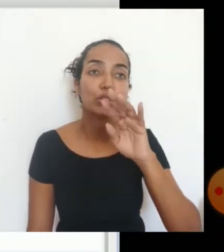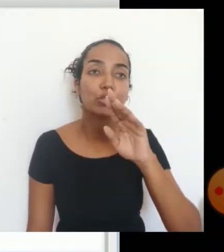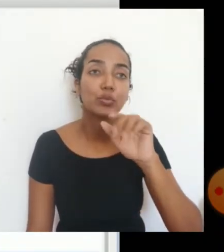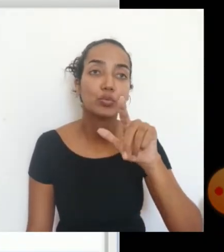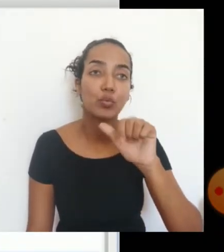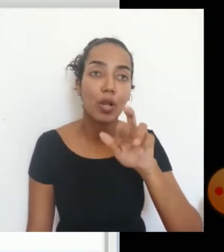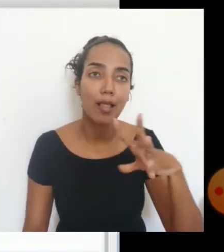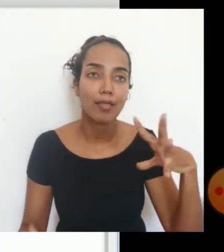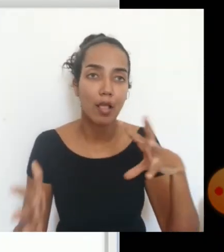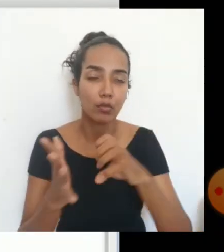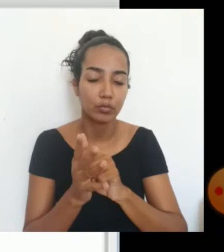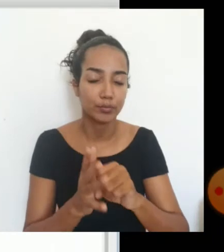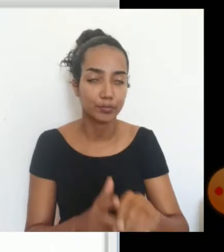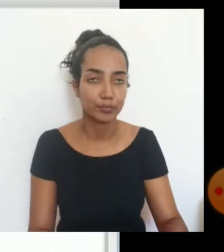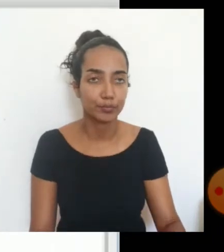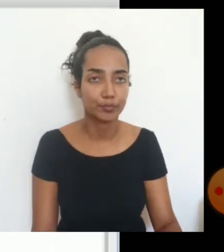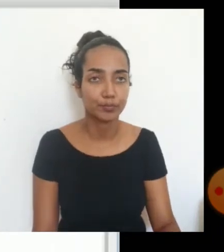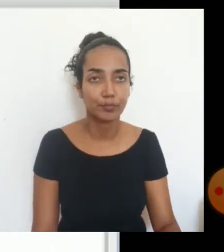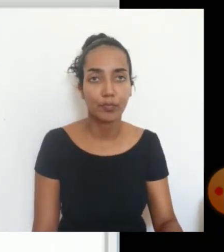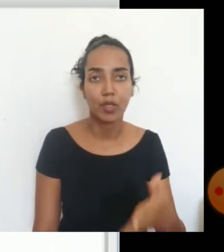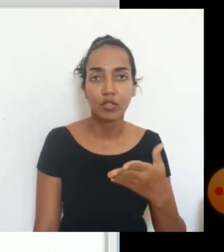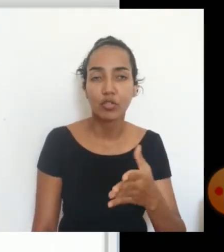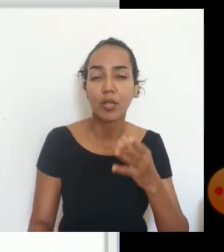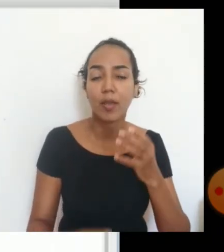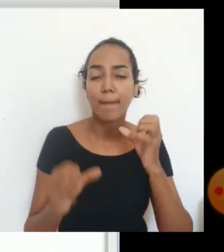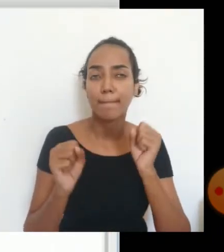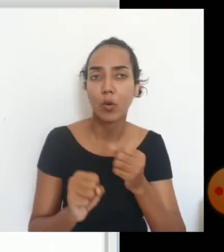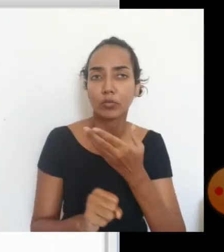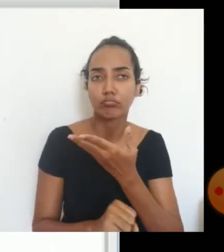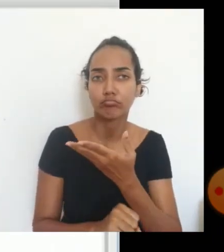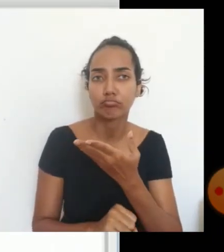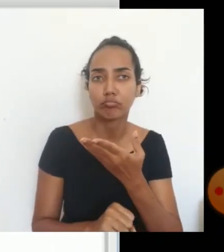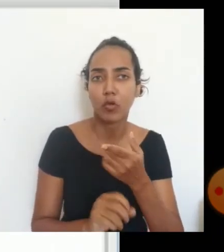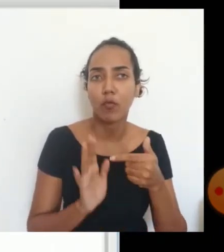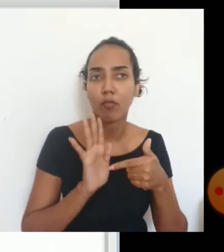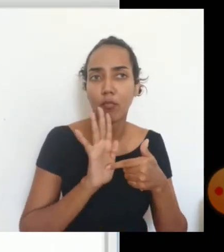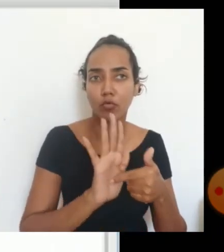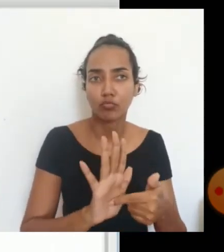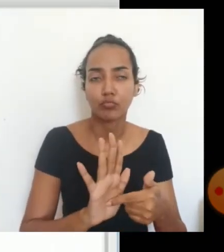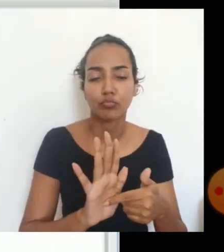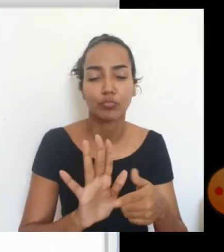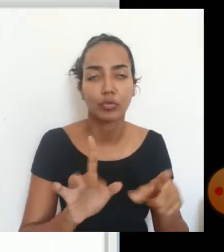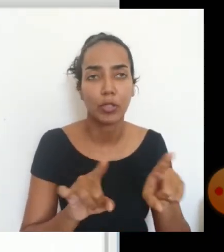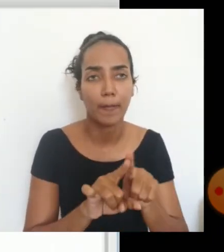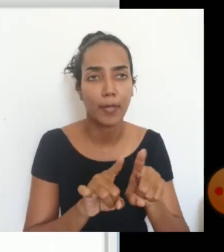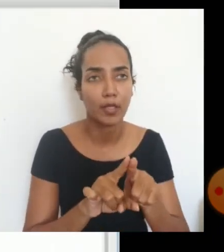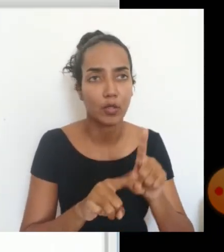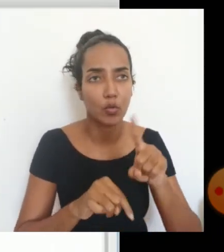também o objeto, colocar assim, titular,